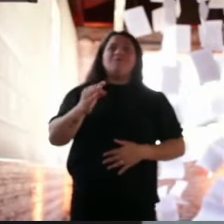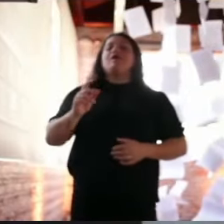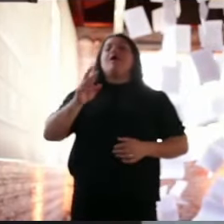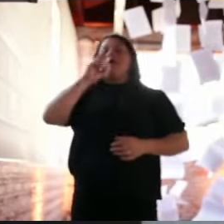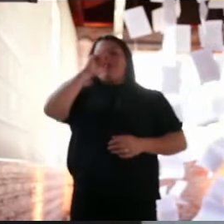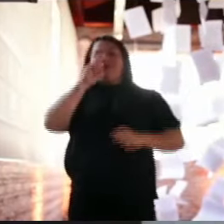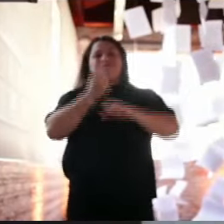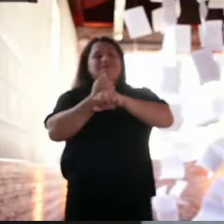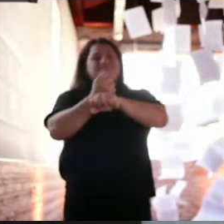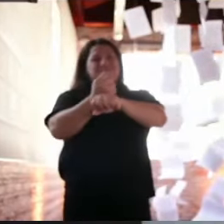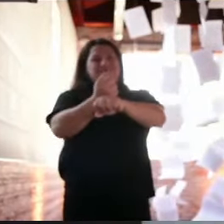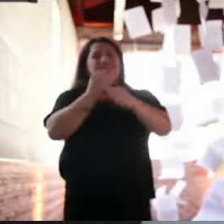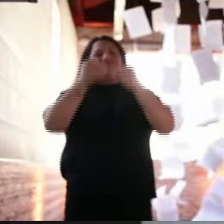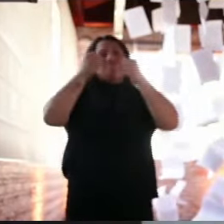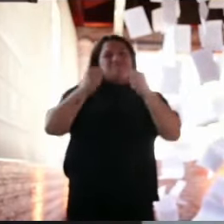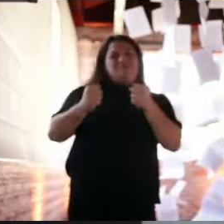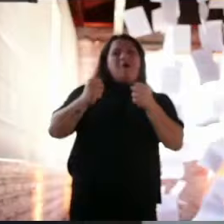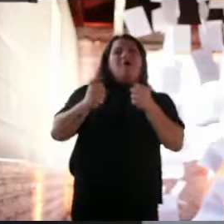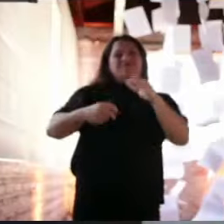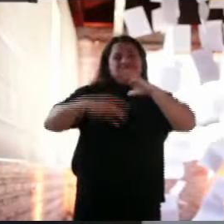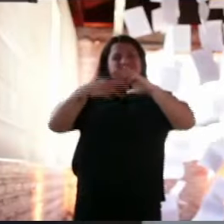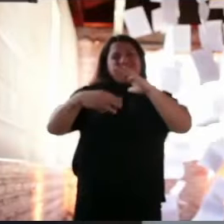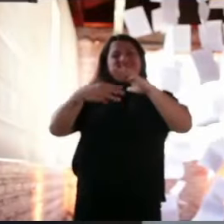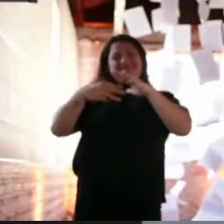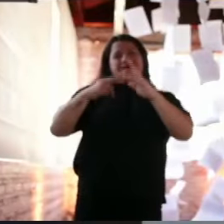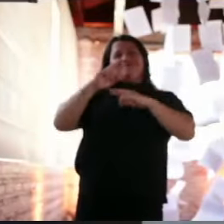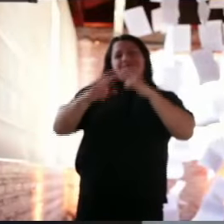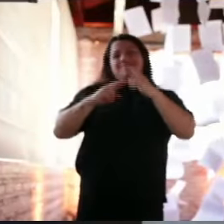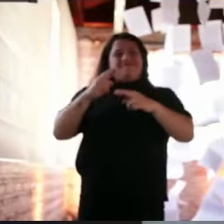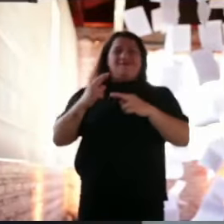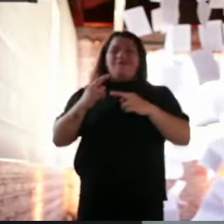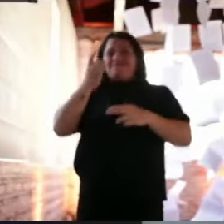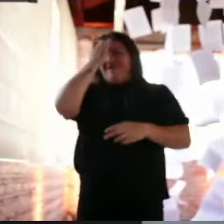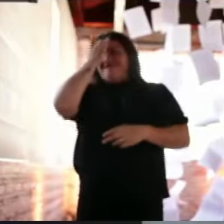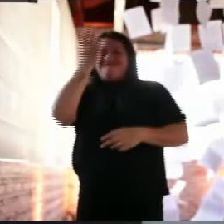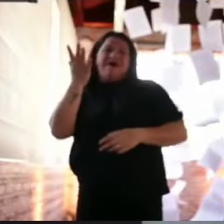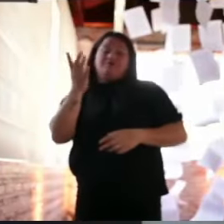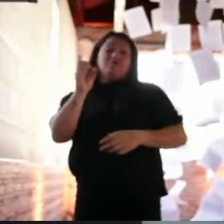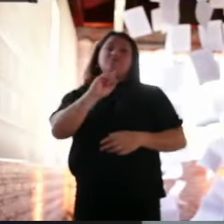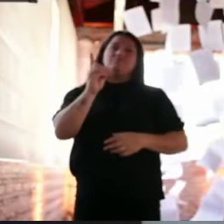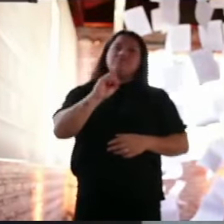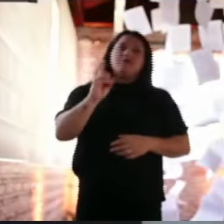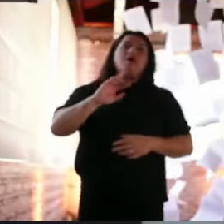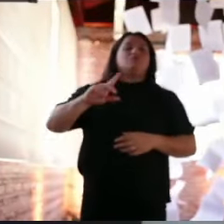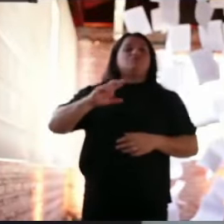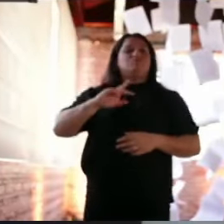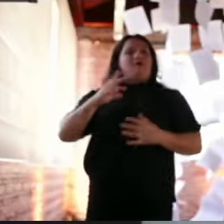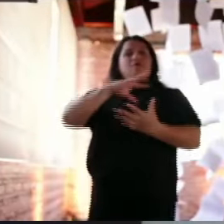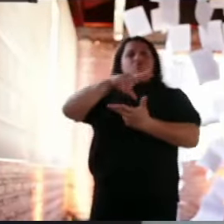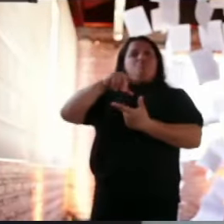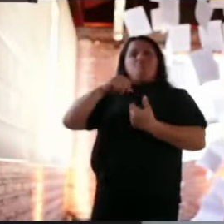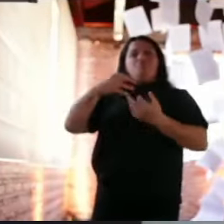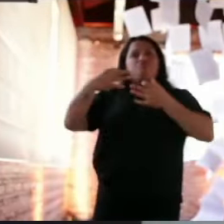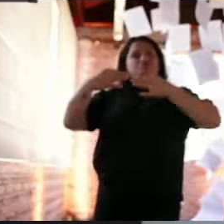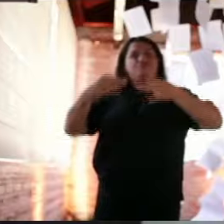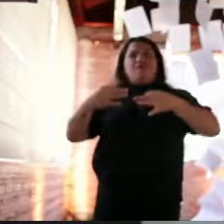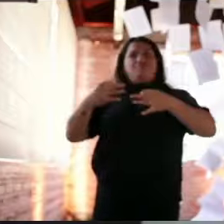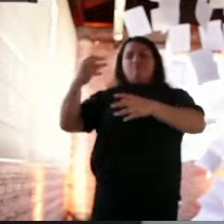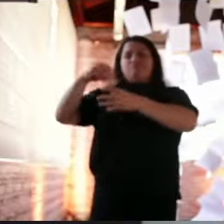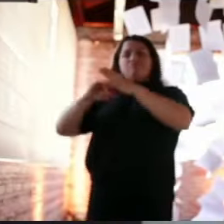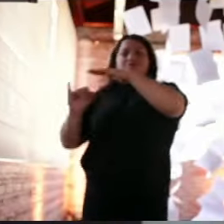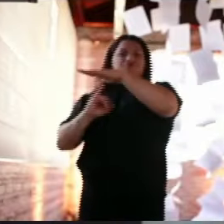do capitalismo achar que a gente pode terceirizar essa relação como se ela fosse facilmente comercializada não é não é no Mundo Ideal as crianças não estão instituições